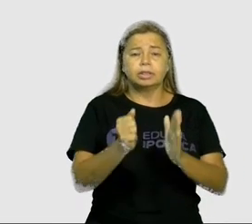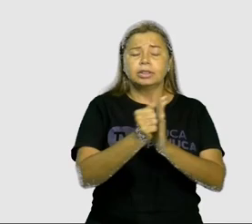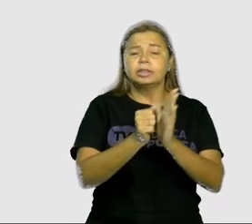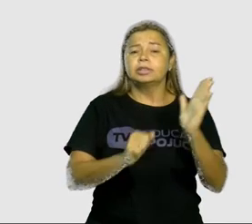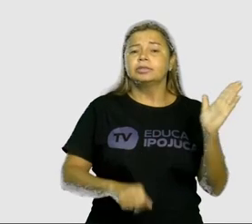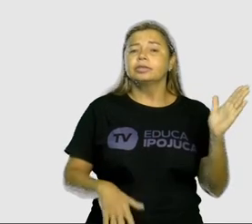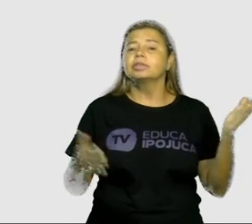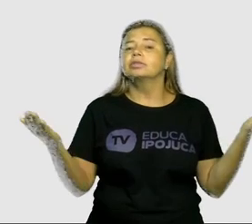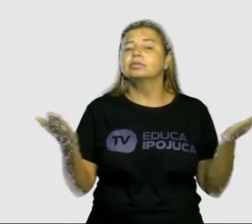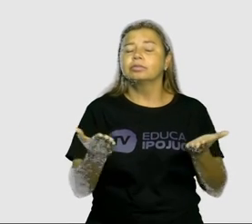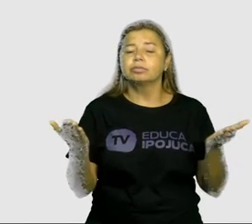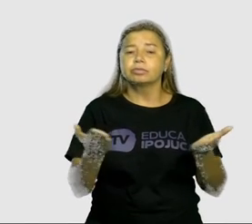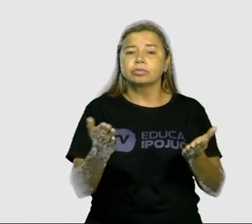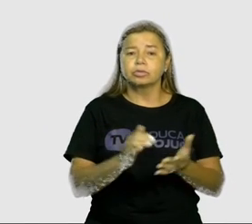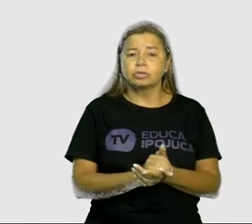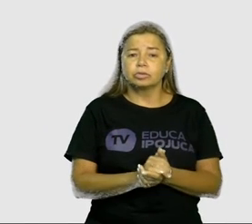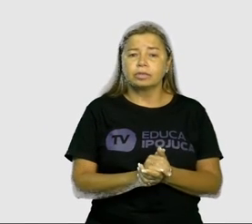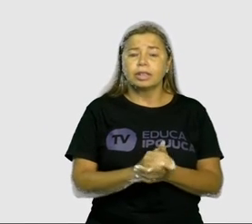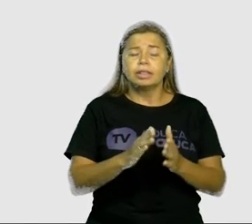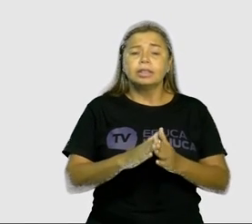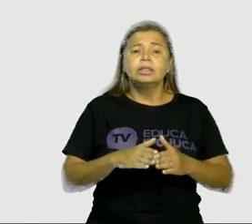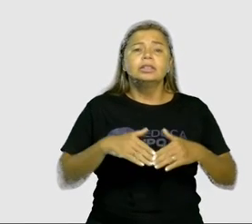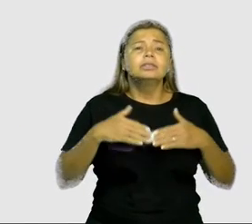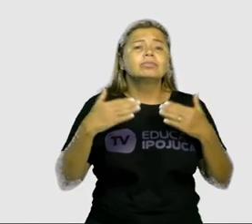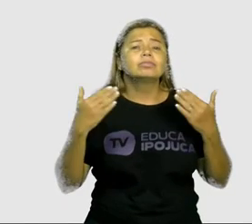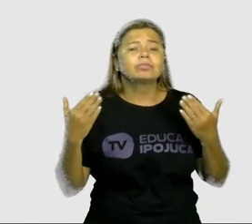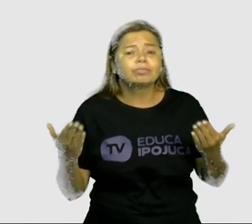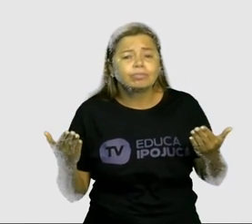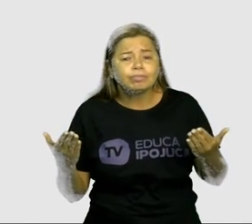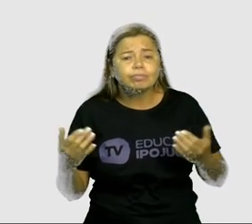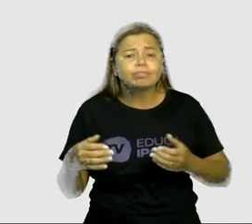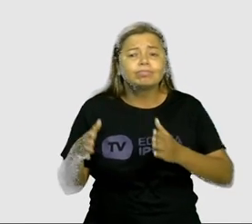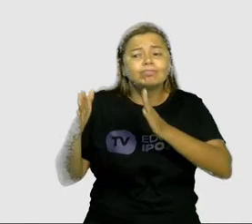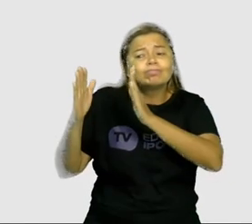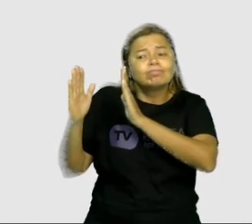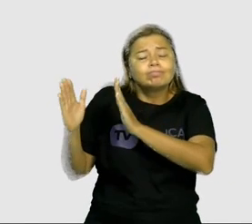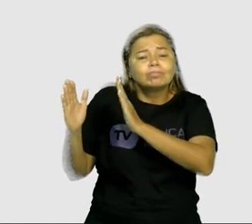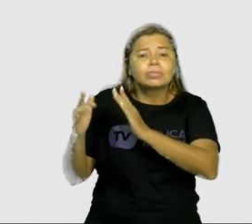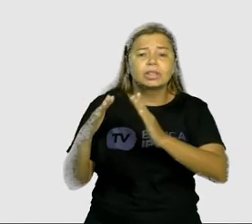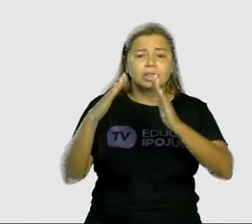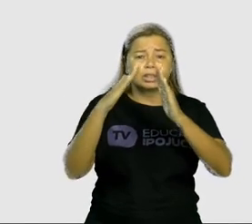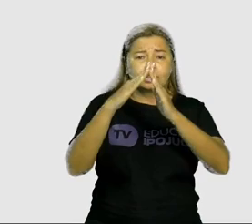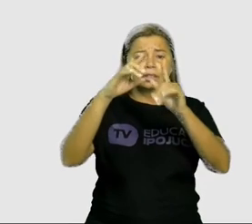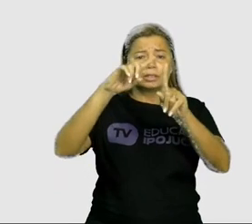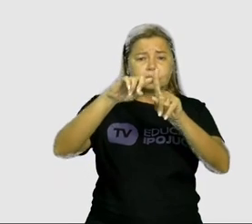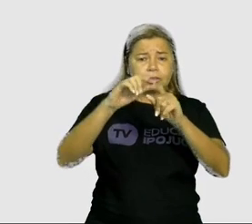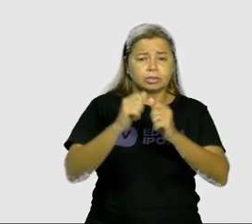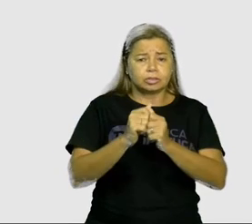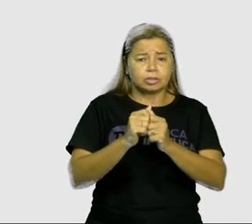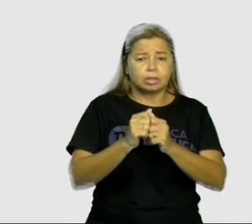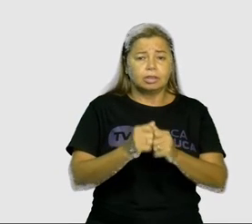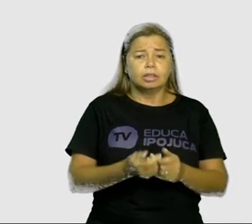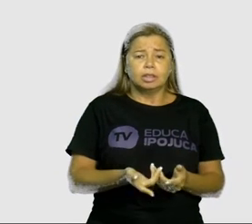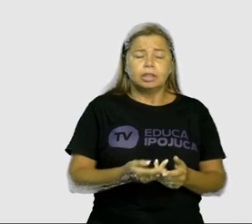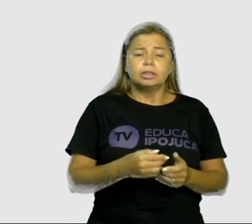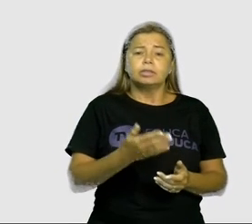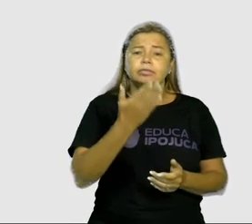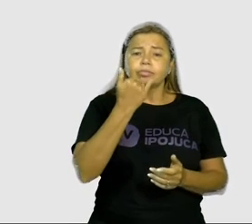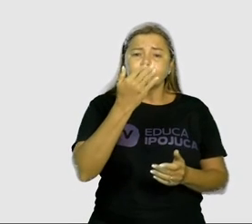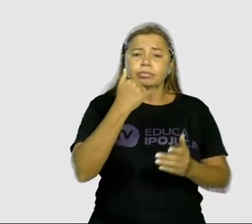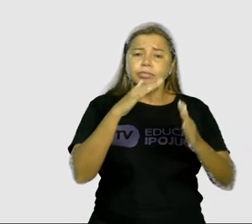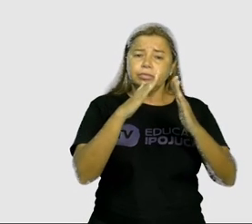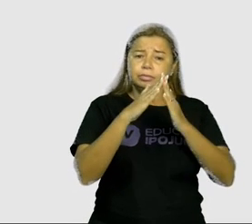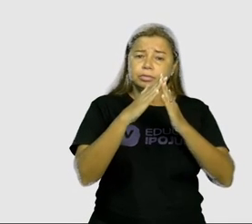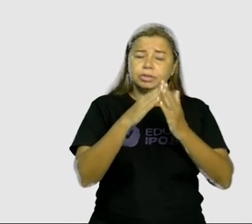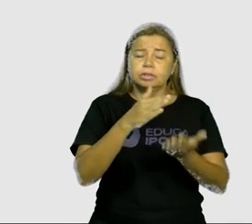exercício de hoje tá certo install lado direito da igreja a lanchonete banco